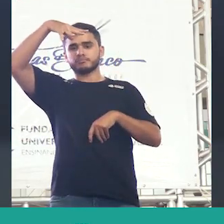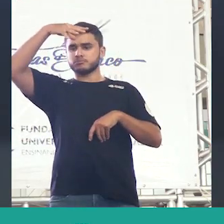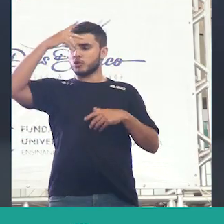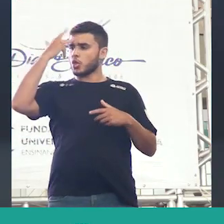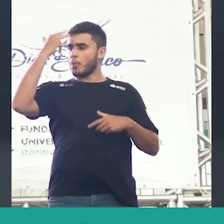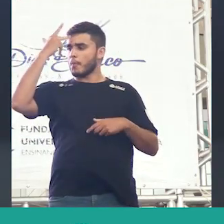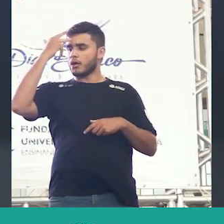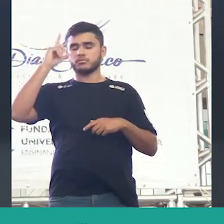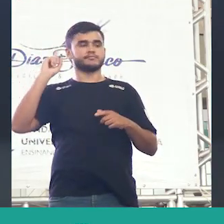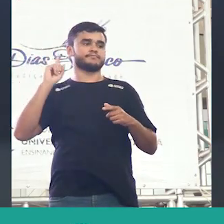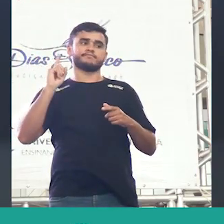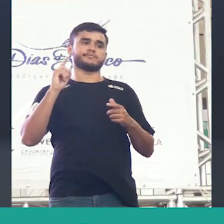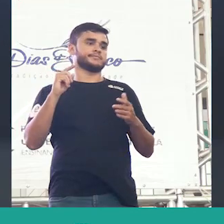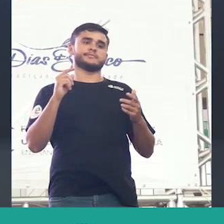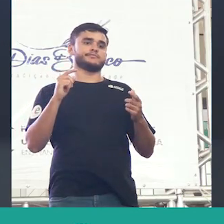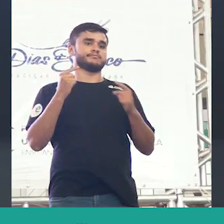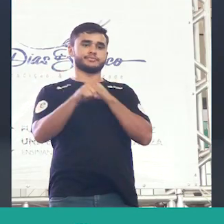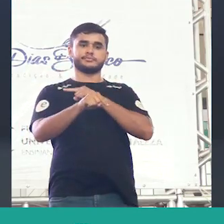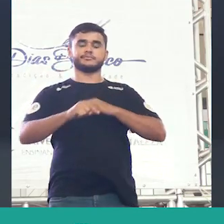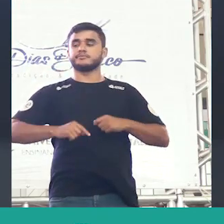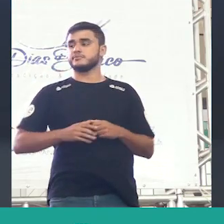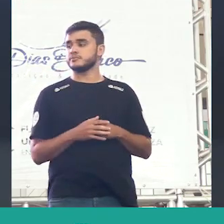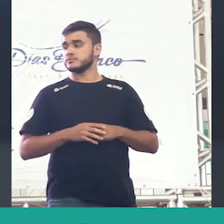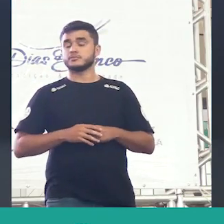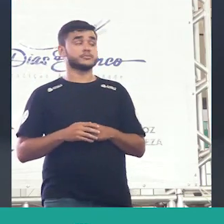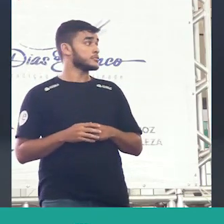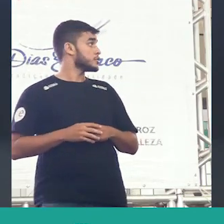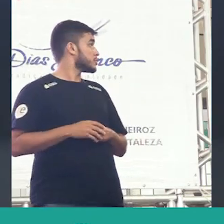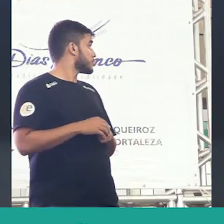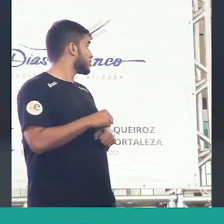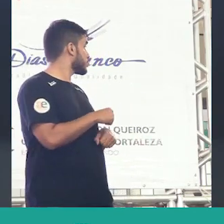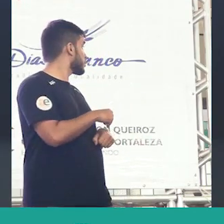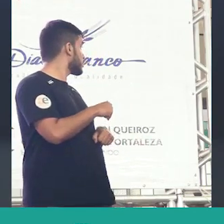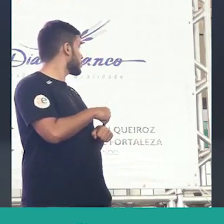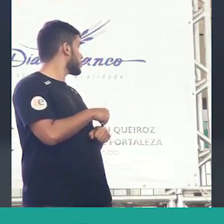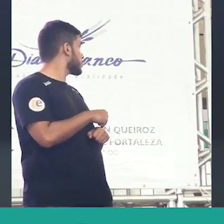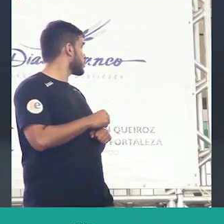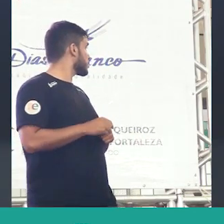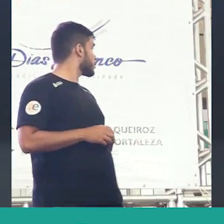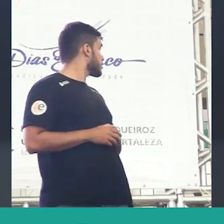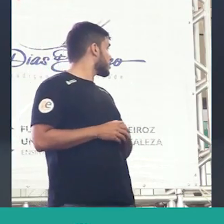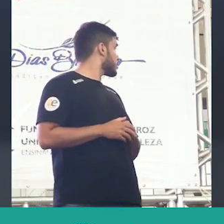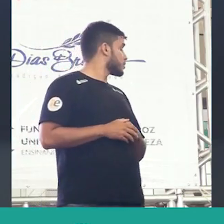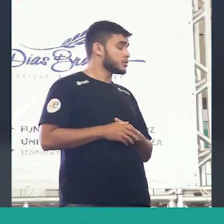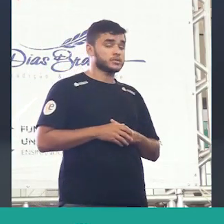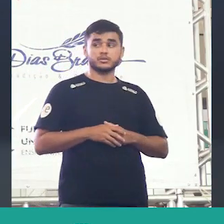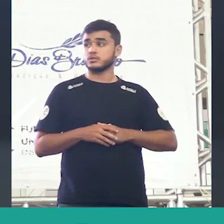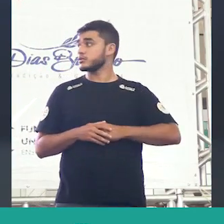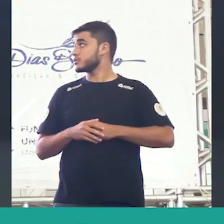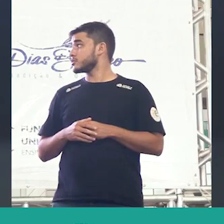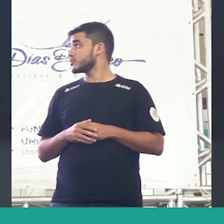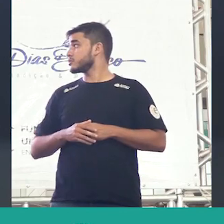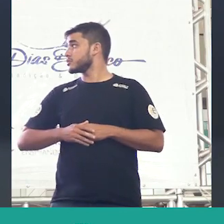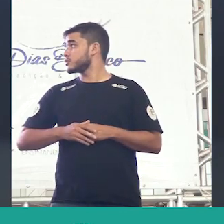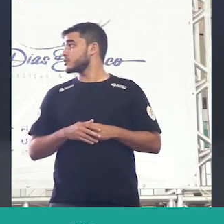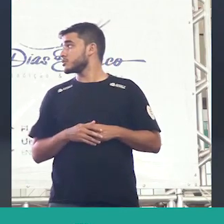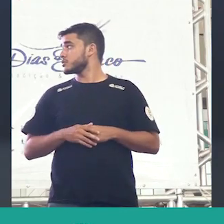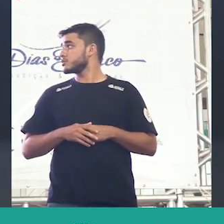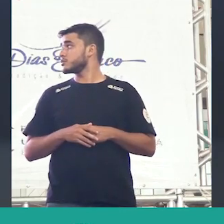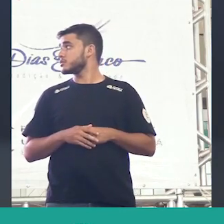certo. Não dava certo. E aí, Fábio, tem tempo ainda, Fábio? Tem tempo ainda aí? Como é